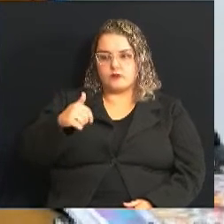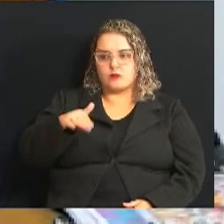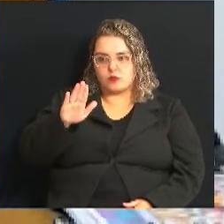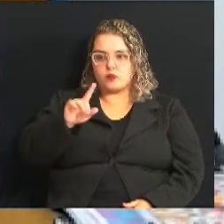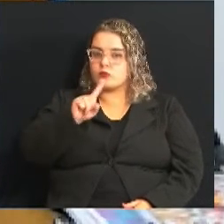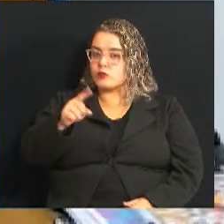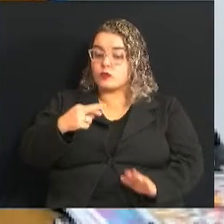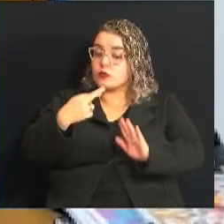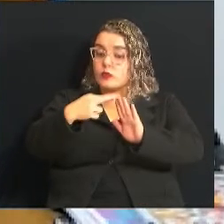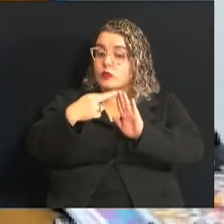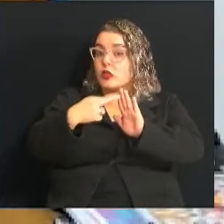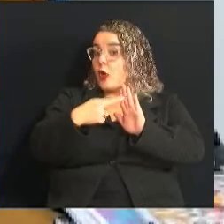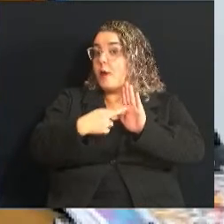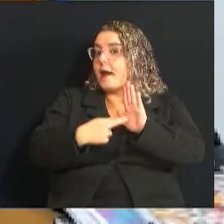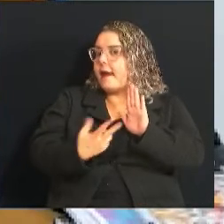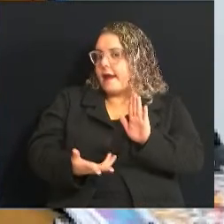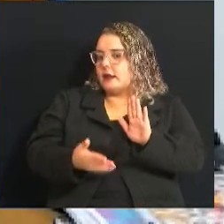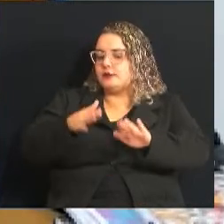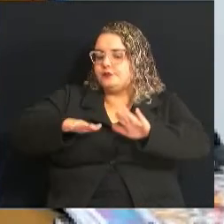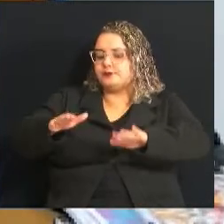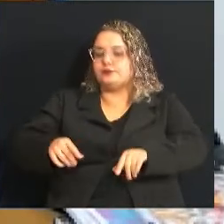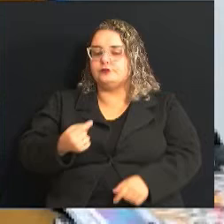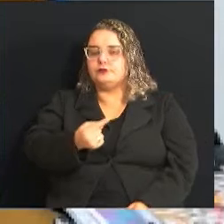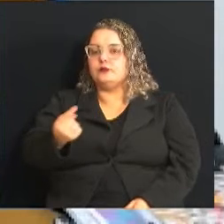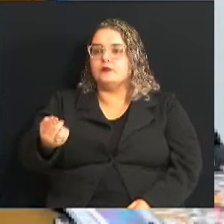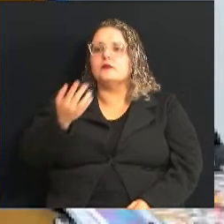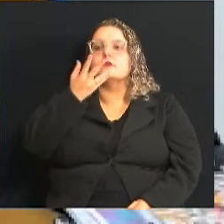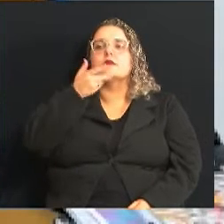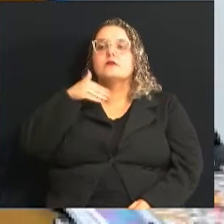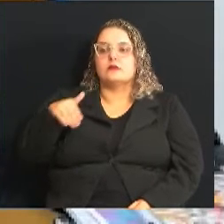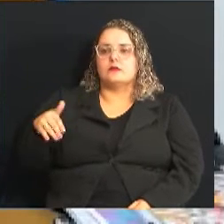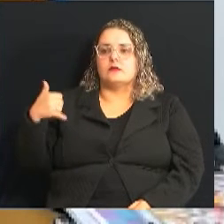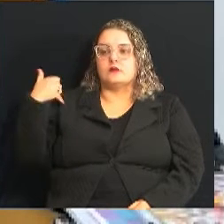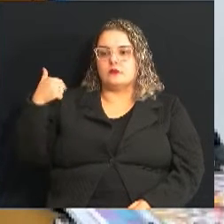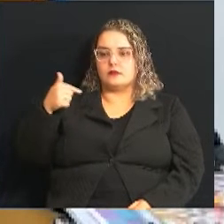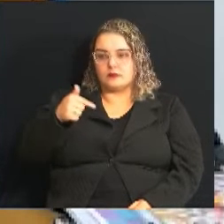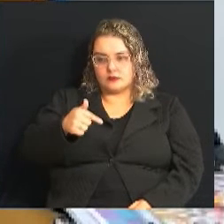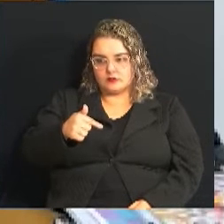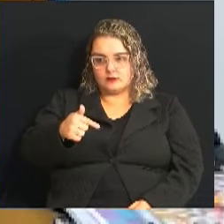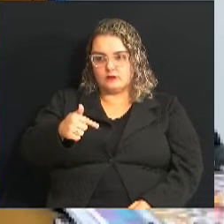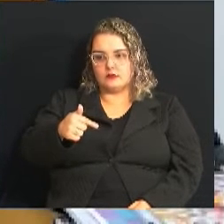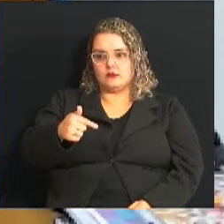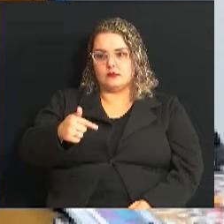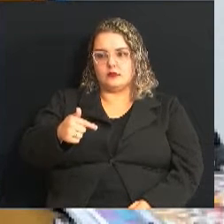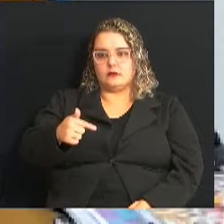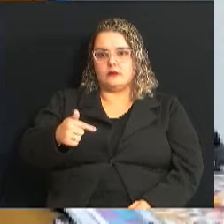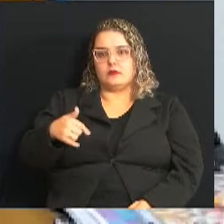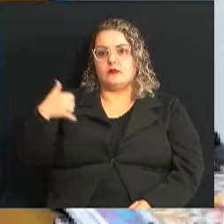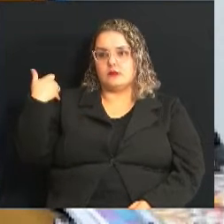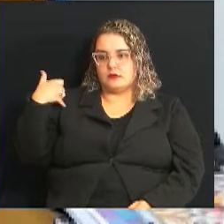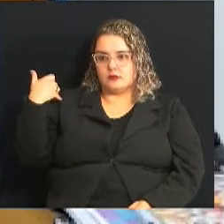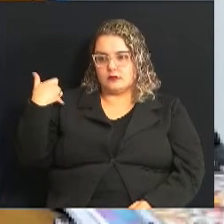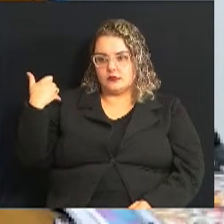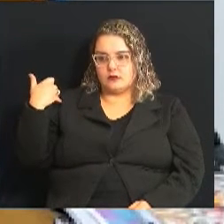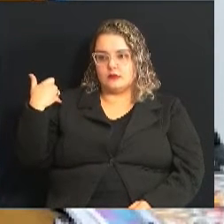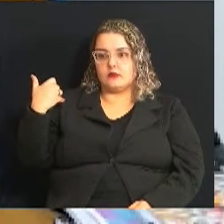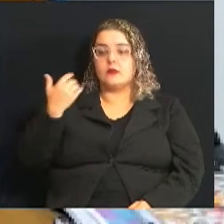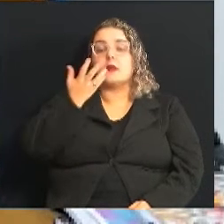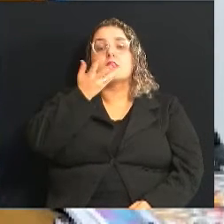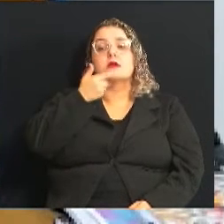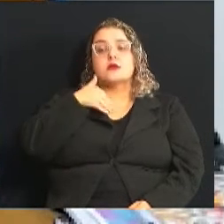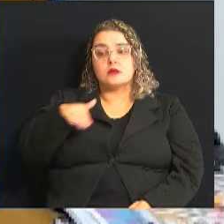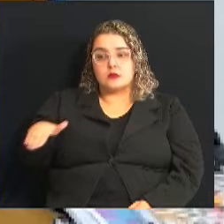Tudo depende de cada criança, mas normalmente aí a partir dos 7 anos de idade que essa criança ela